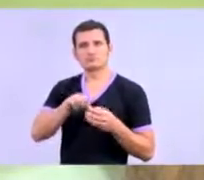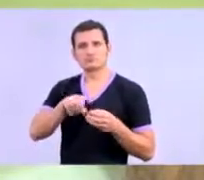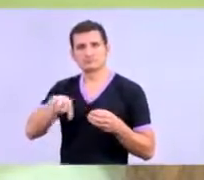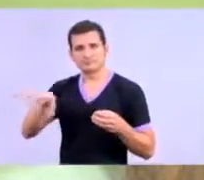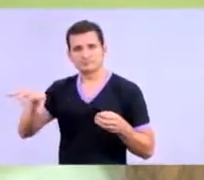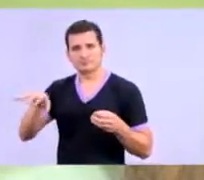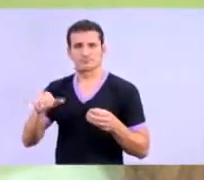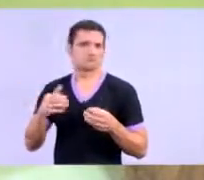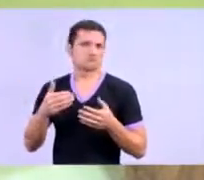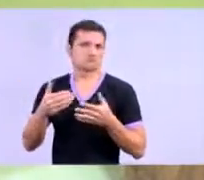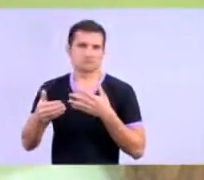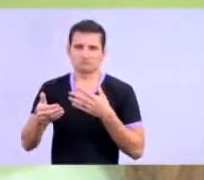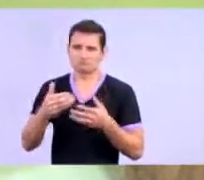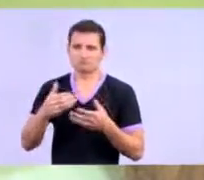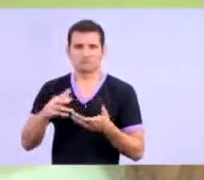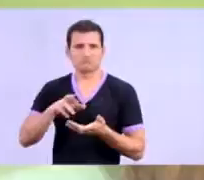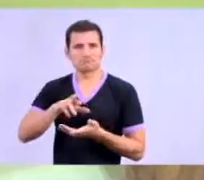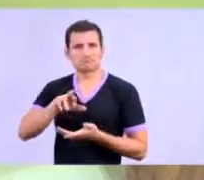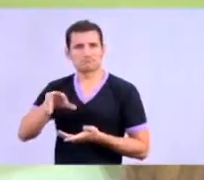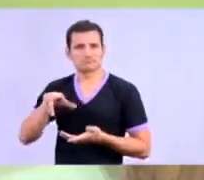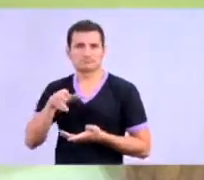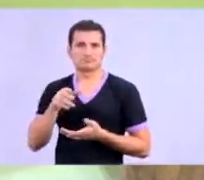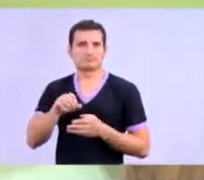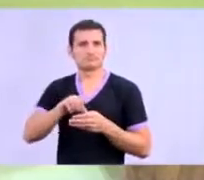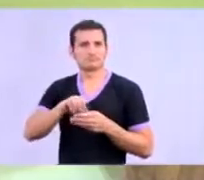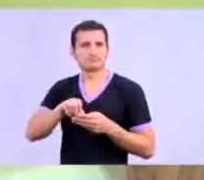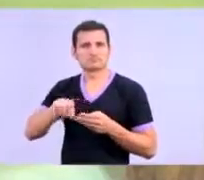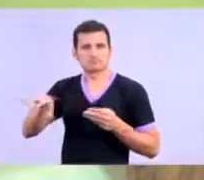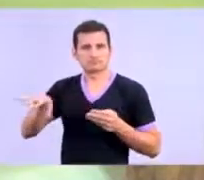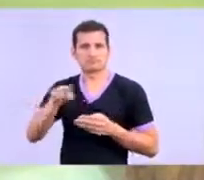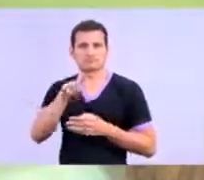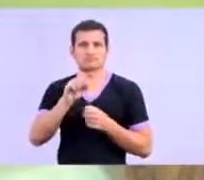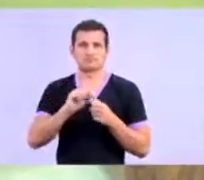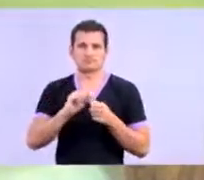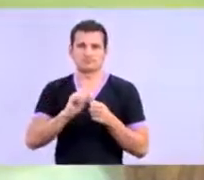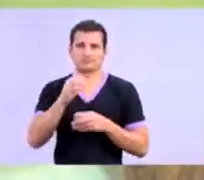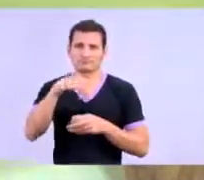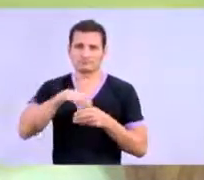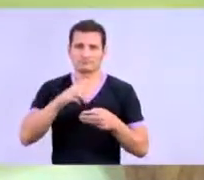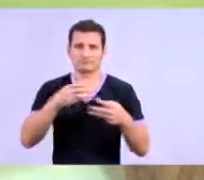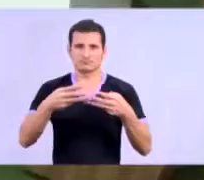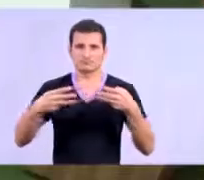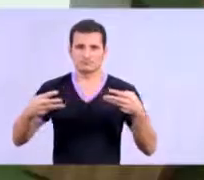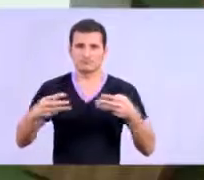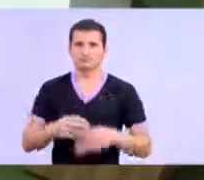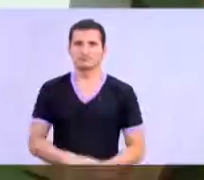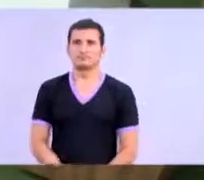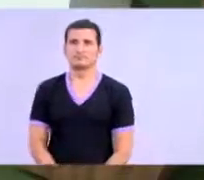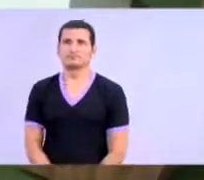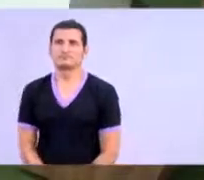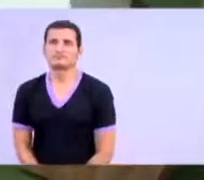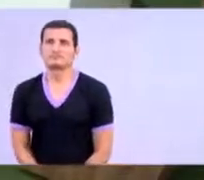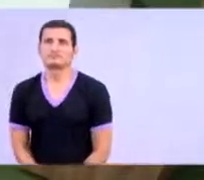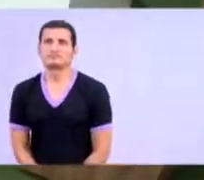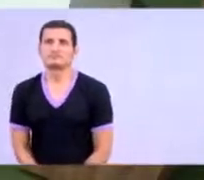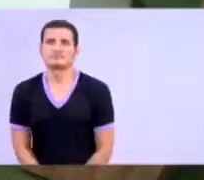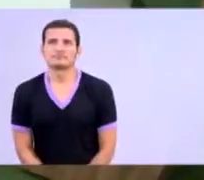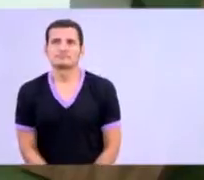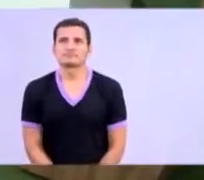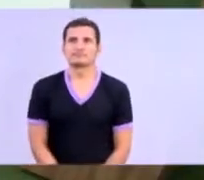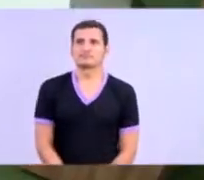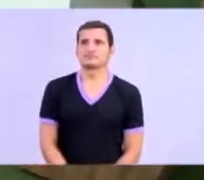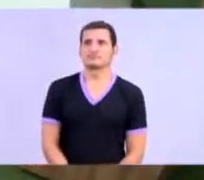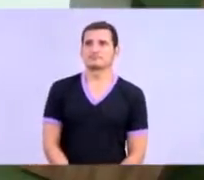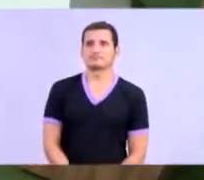qualquer tipo de transmissão que você fizer dentro de uma rede, certo, professor? Perfeito. E aí a gente tem também